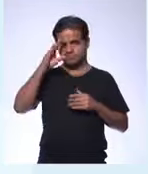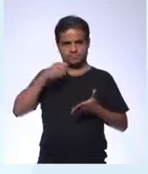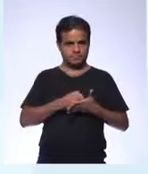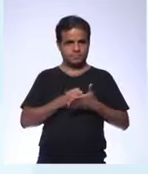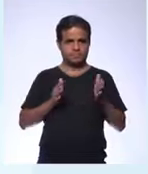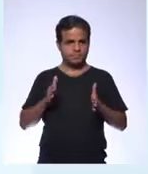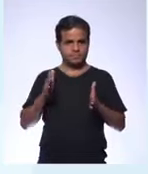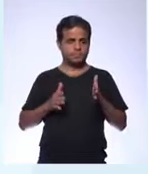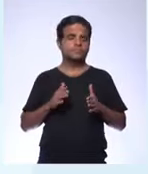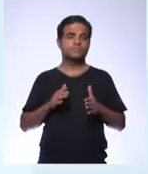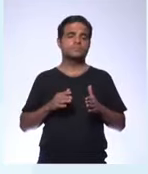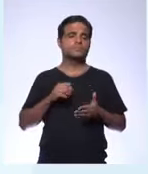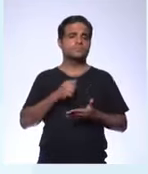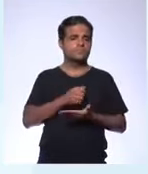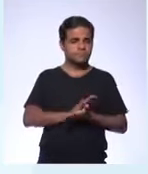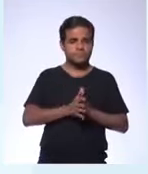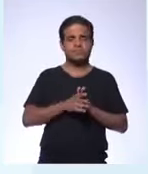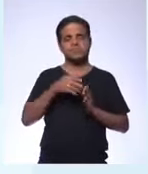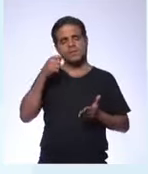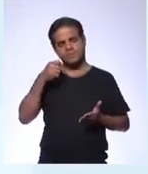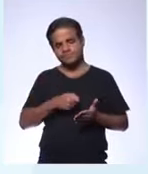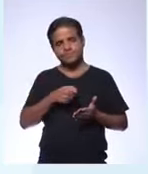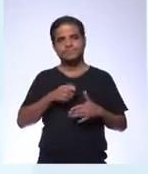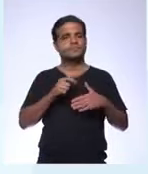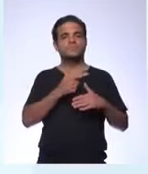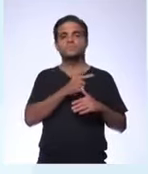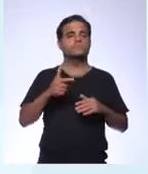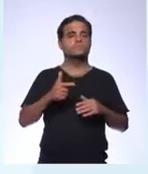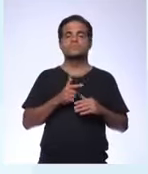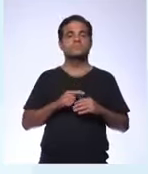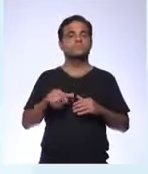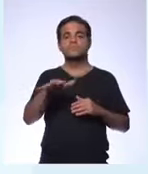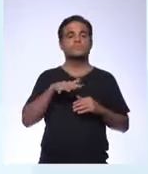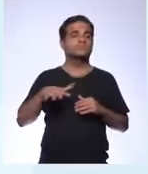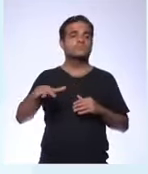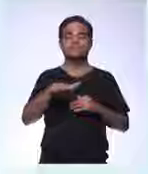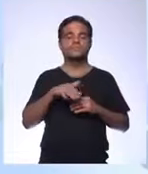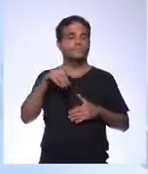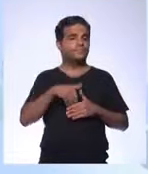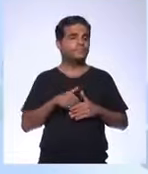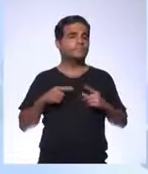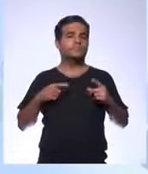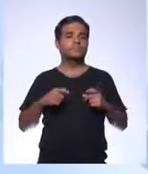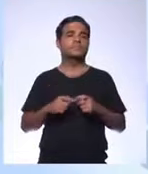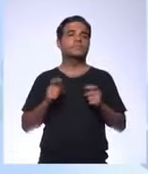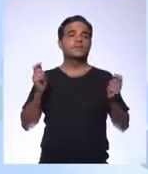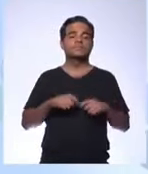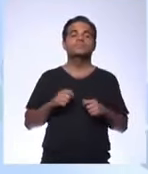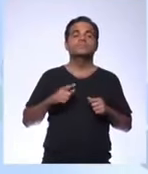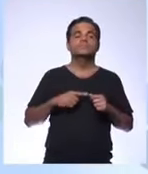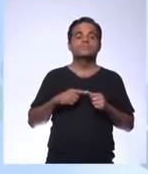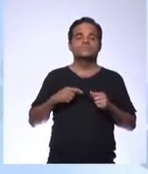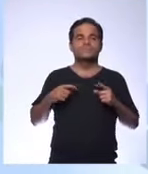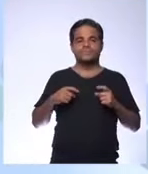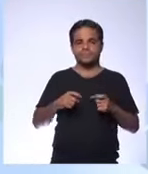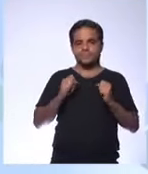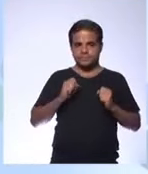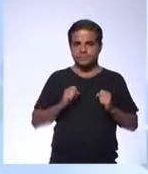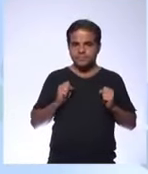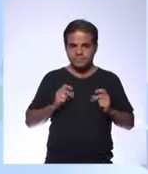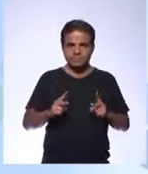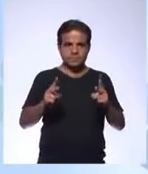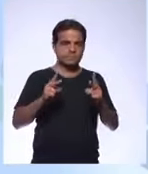contexto, e dentro do contexto da Guerra Fria não havia mais ambiente aí para que a ditadura militar